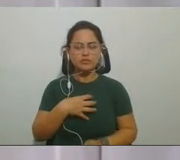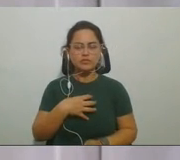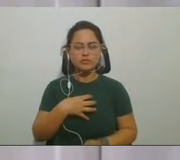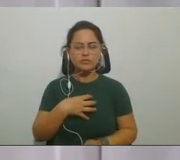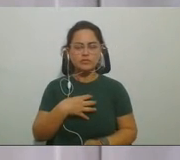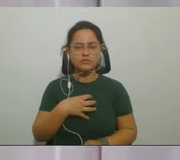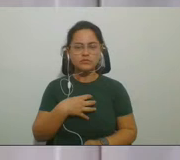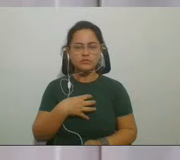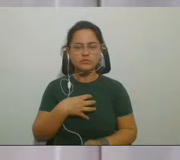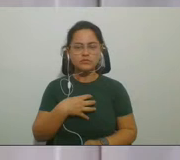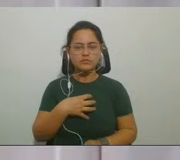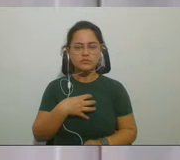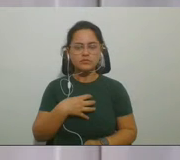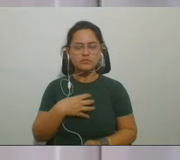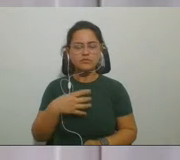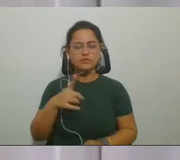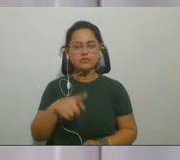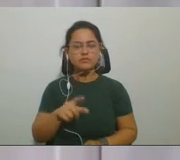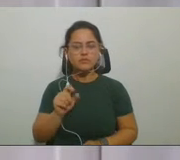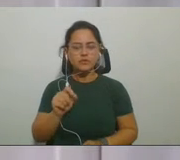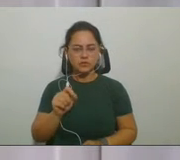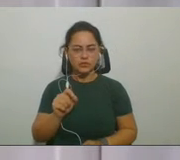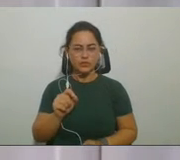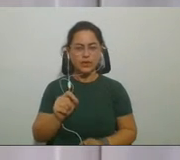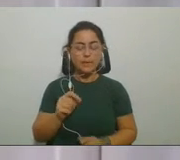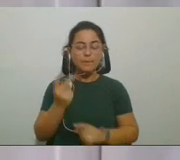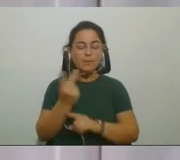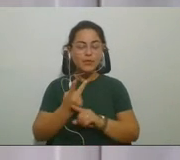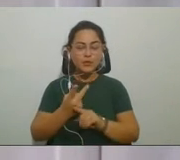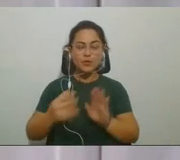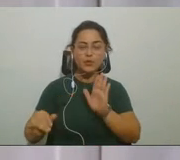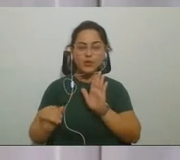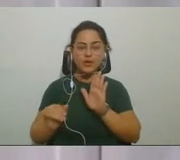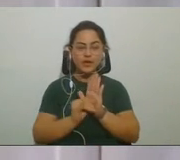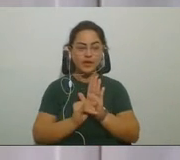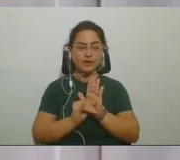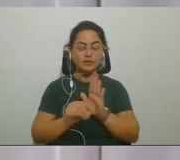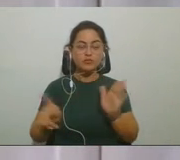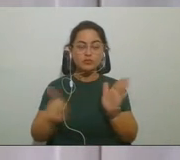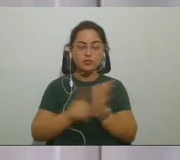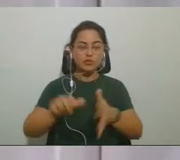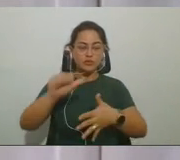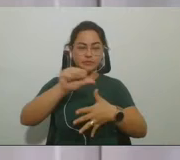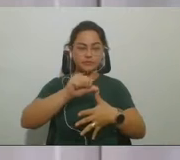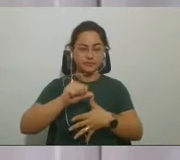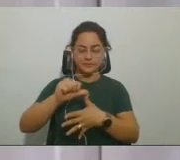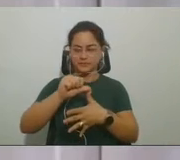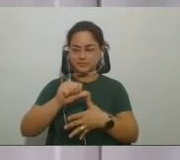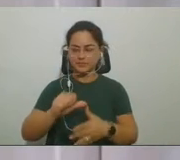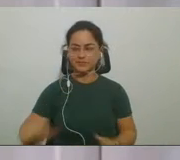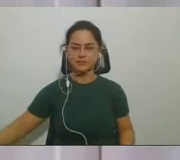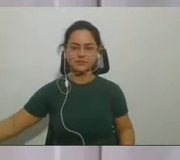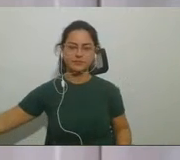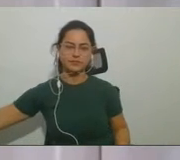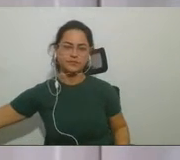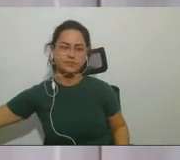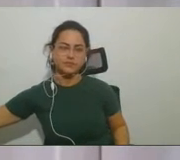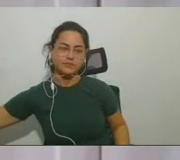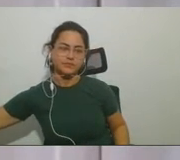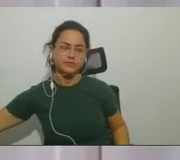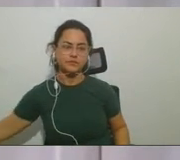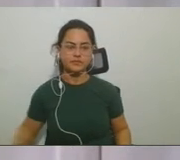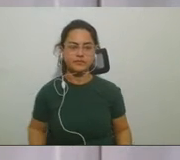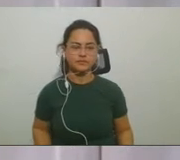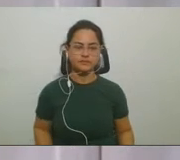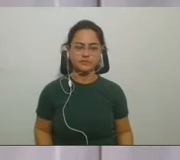de procurar uma identidade comum latino-americana. Se assistiu